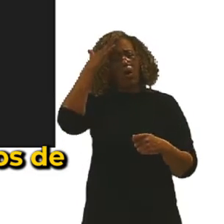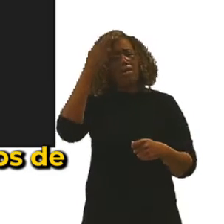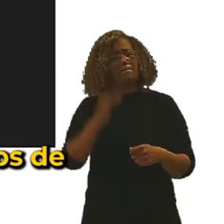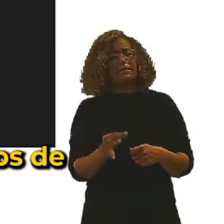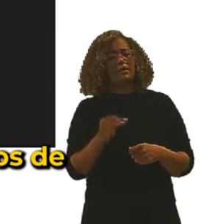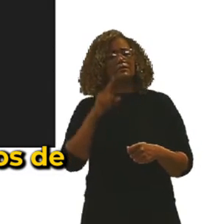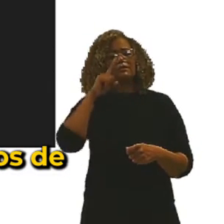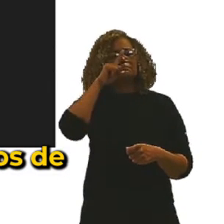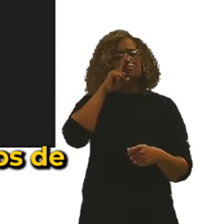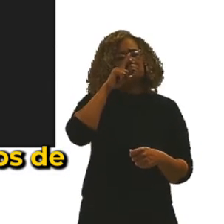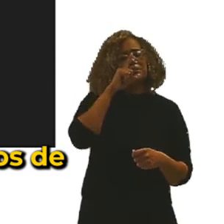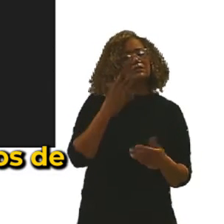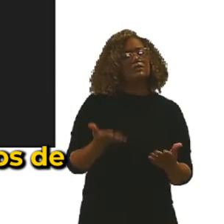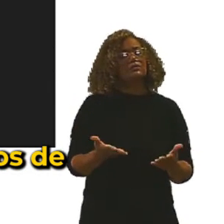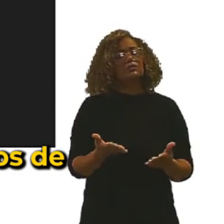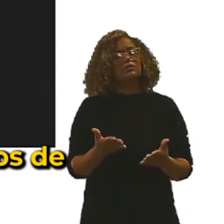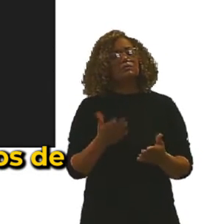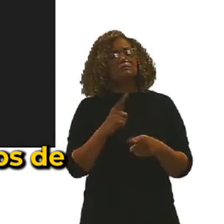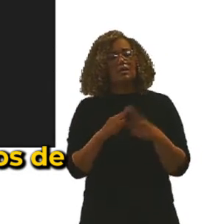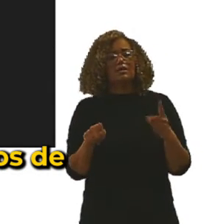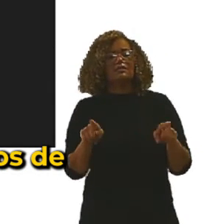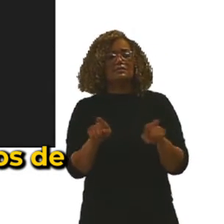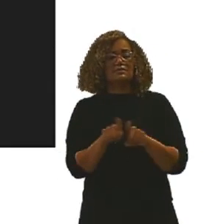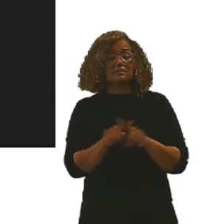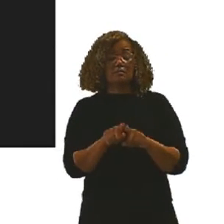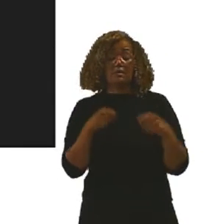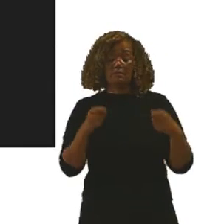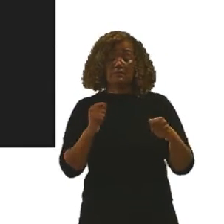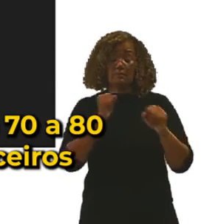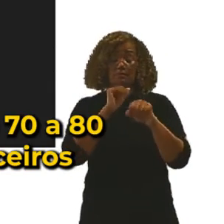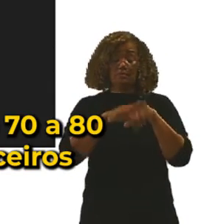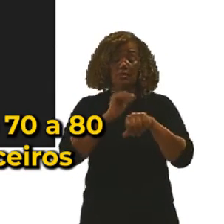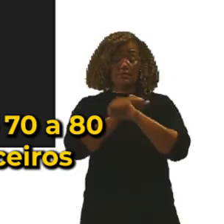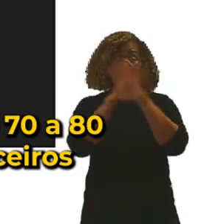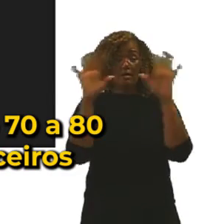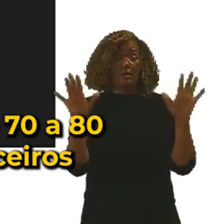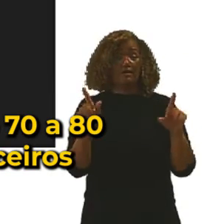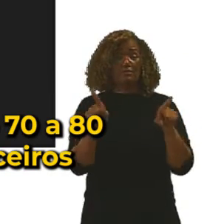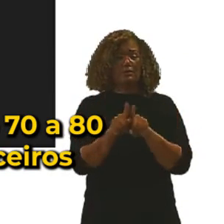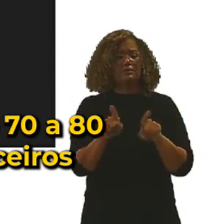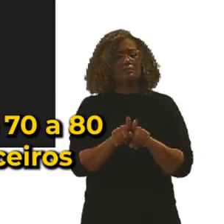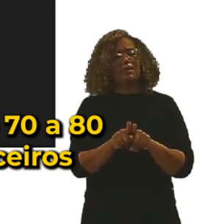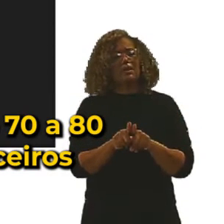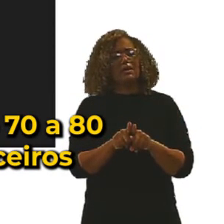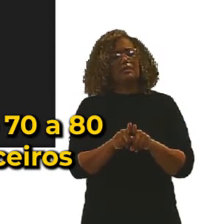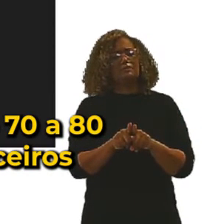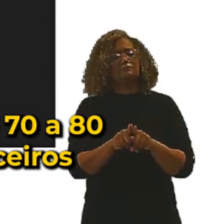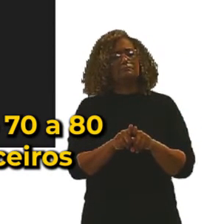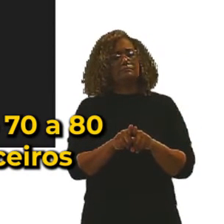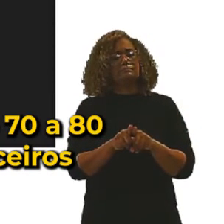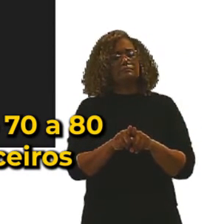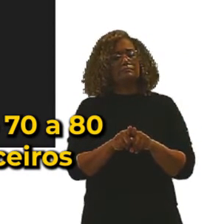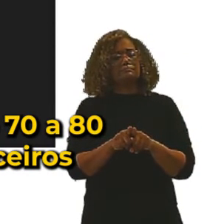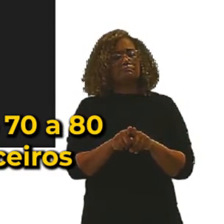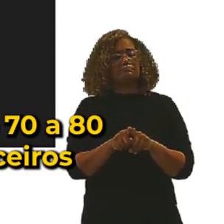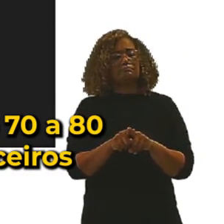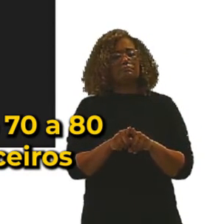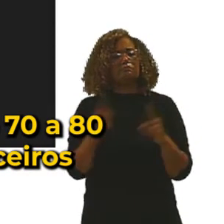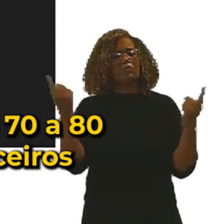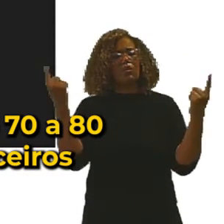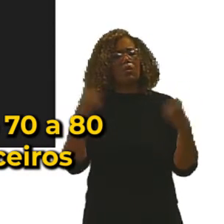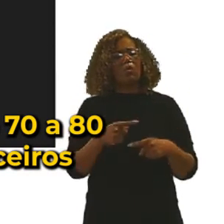assim possam aderir à gestão dos riscos de forma mais eficaz, né? Além do caráter potencialmente letal, né? Entre 70%